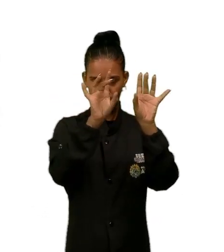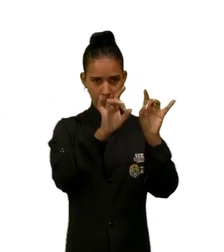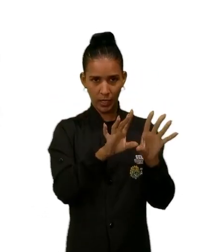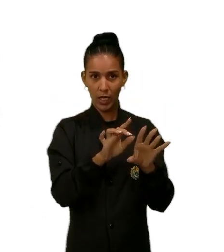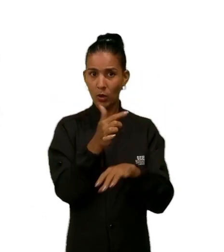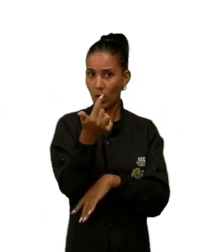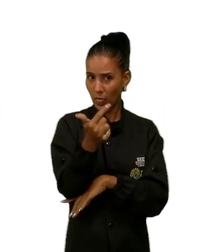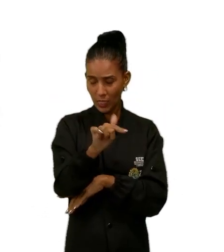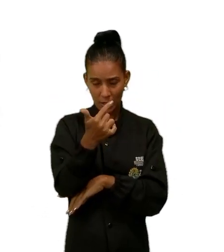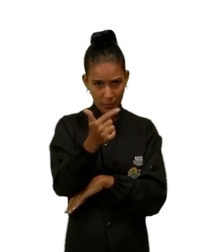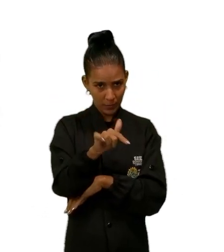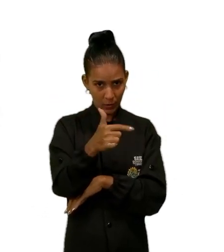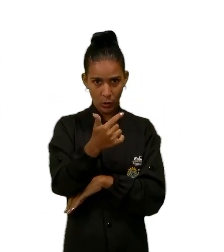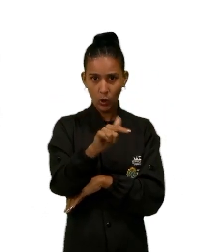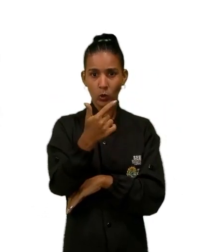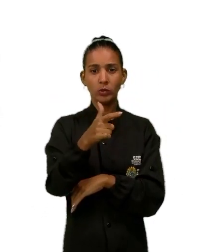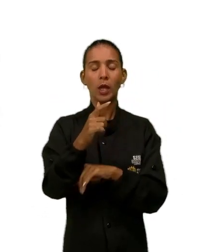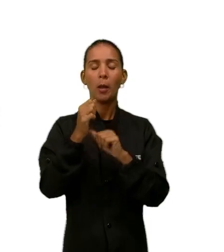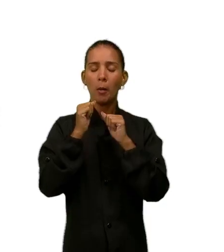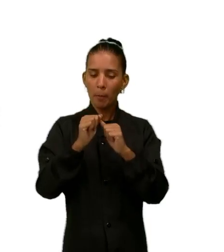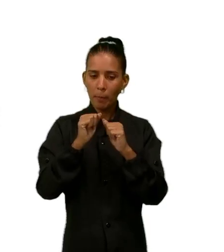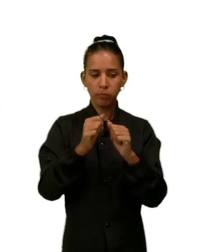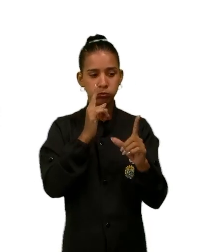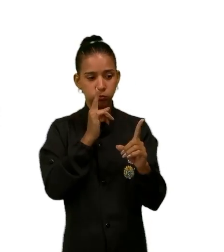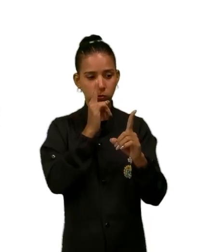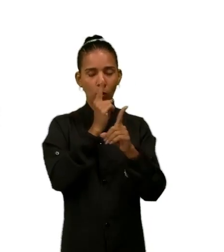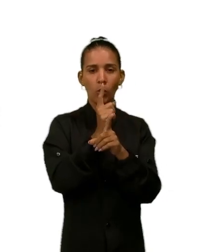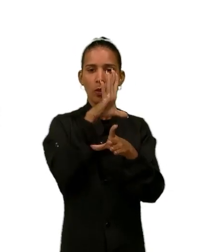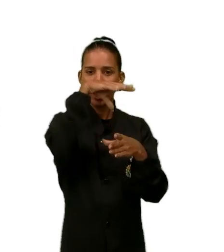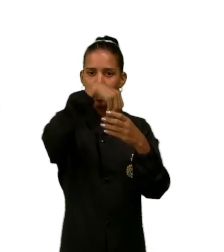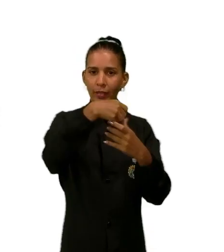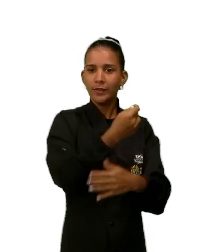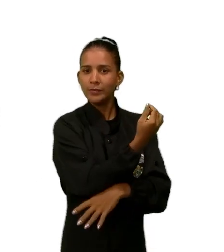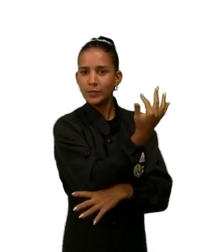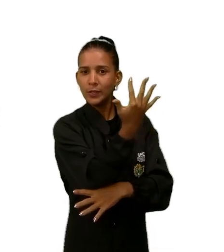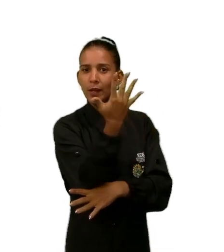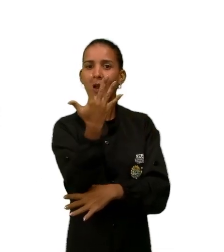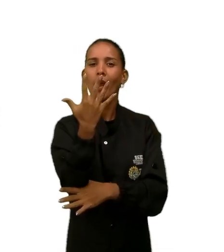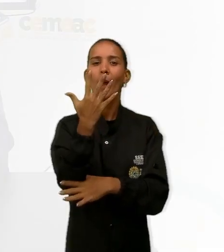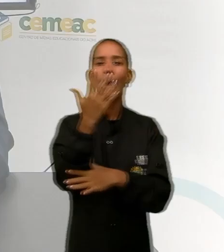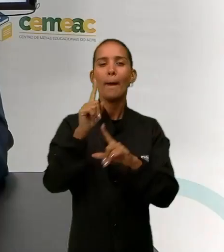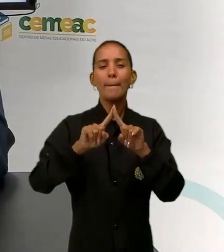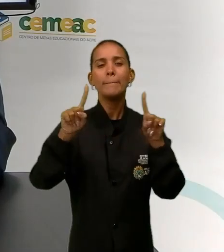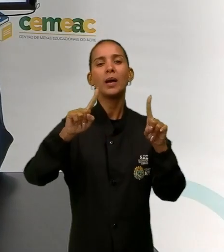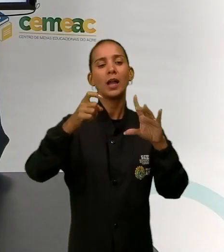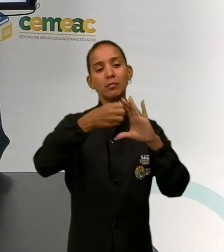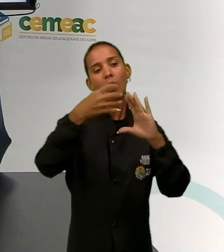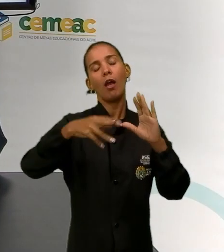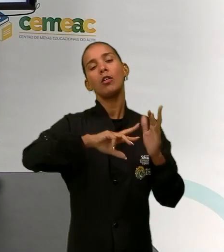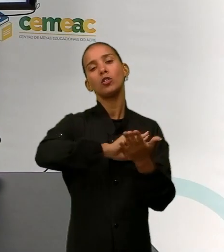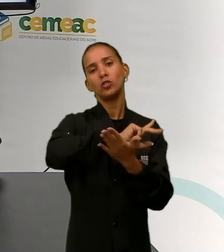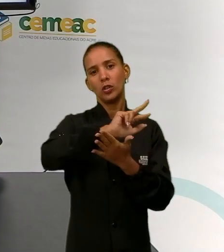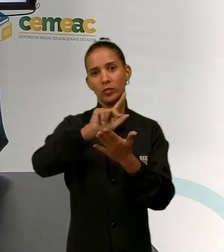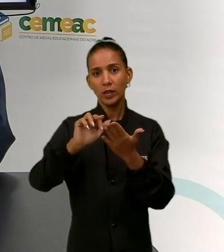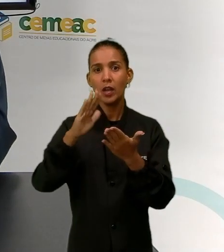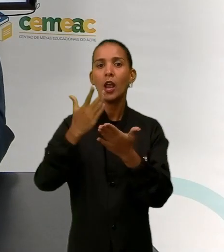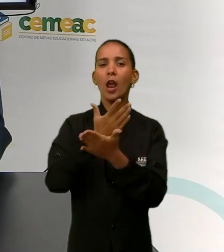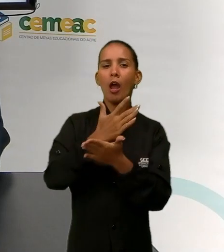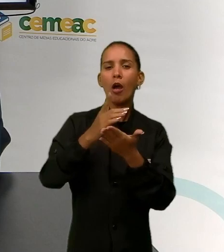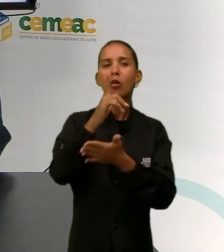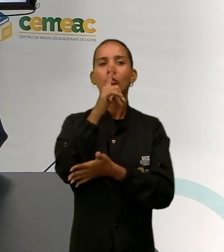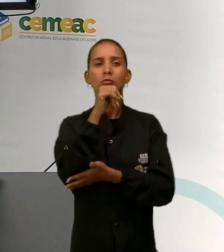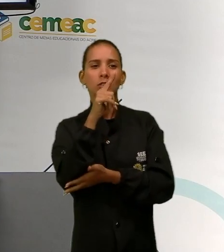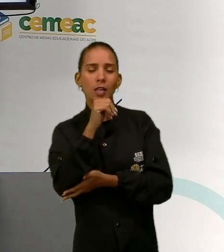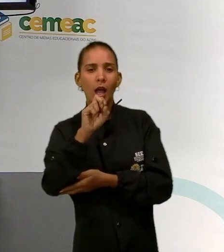encontrados em diferentes estados físicos, né? Alguns podem ser encontrados no estado sólido, outros no estado líquido